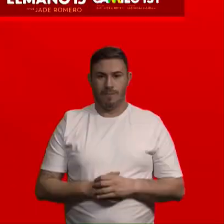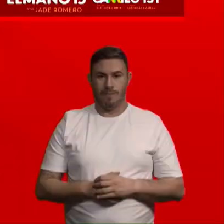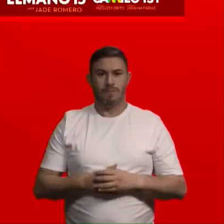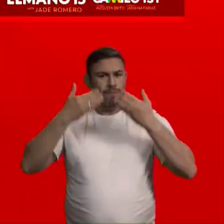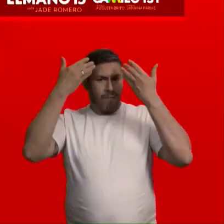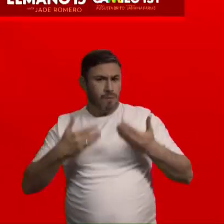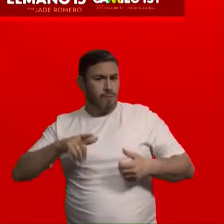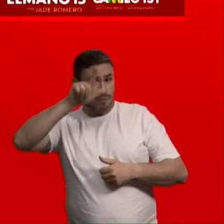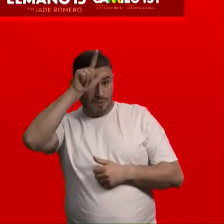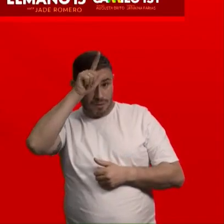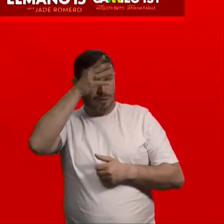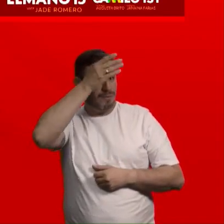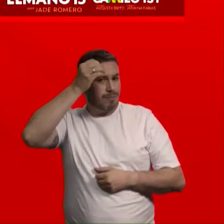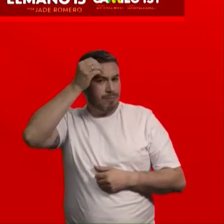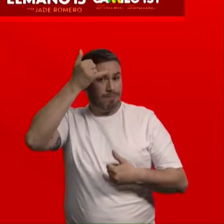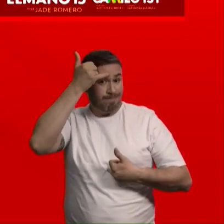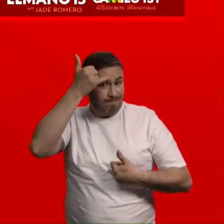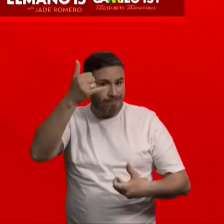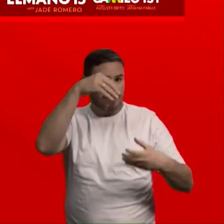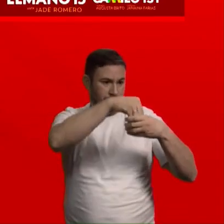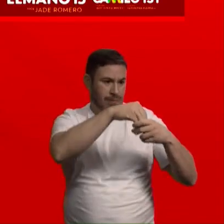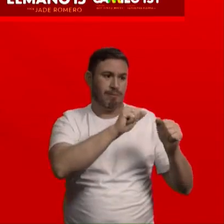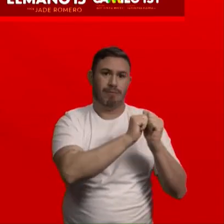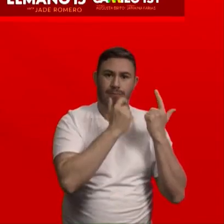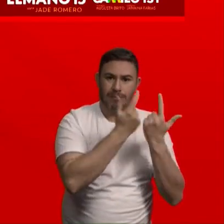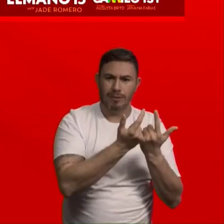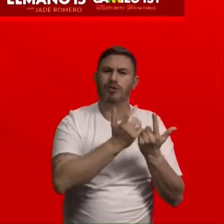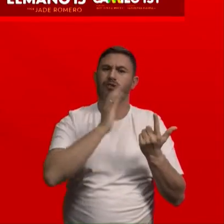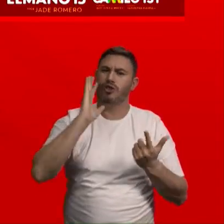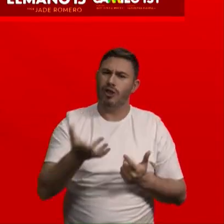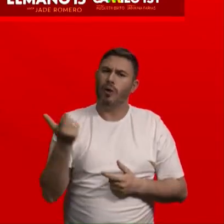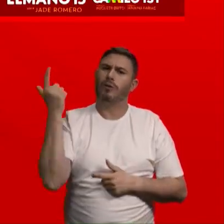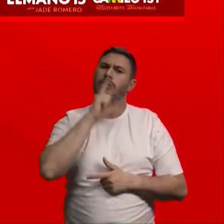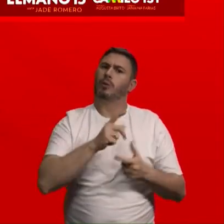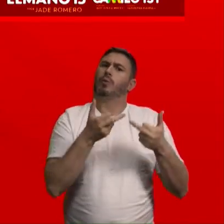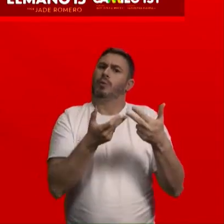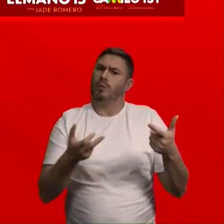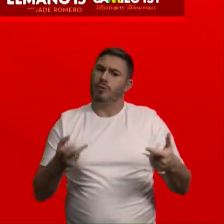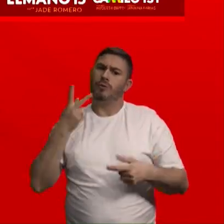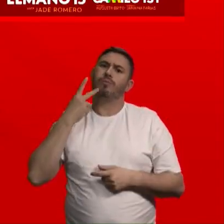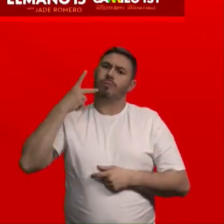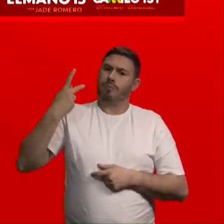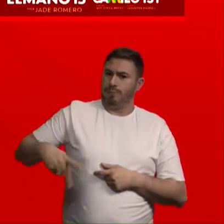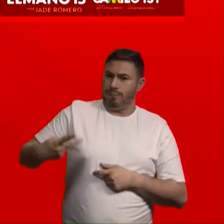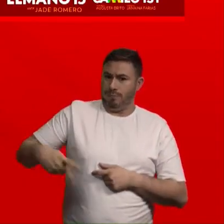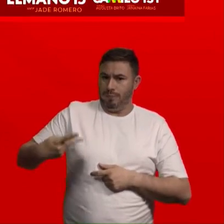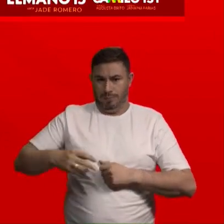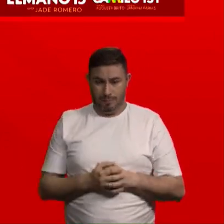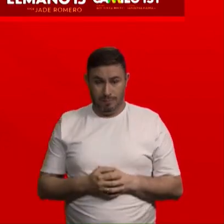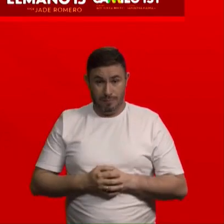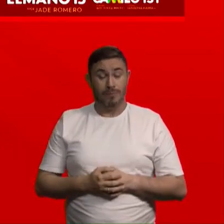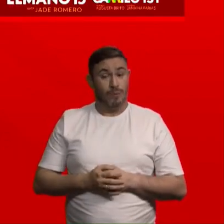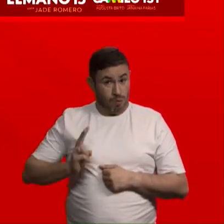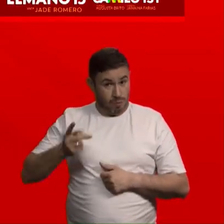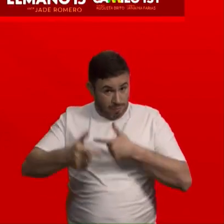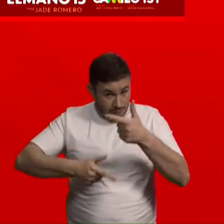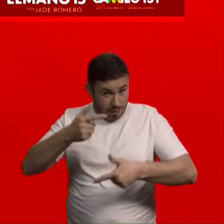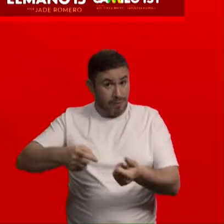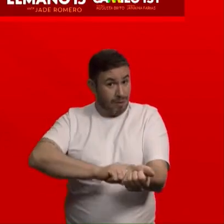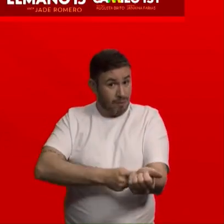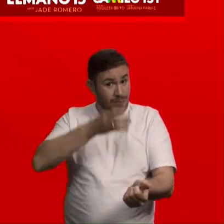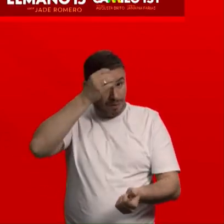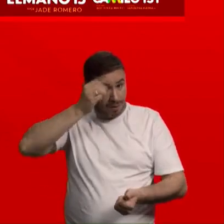LGBTQIA+. Como líder de Camilo e Isolda na Assembleia Legislativa, temos conseguido grandes conquistas para os cearenses. Para continuar